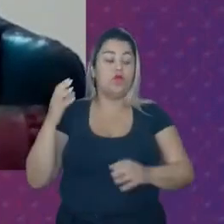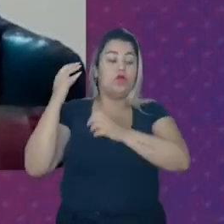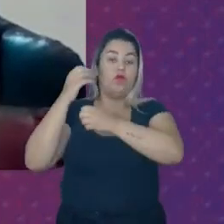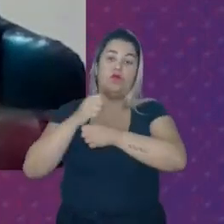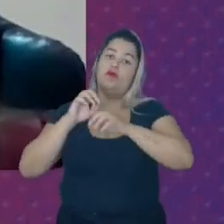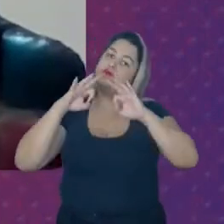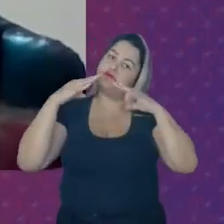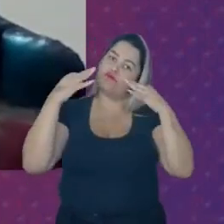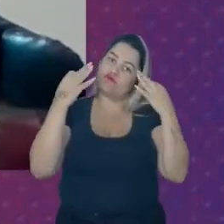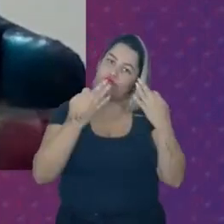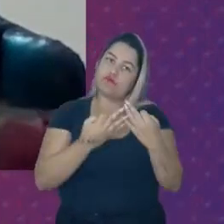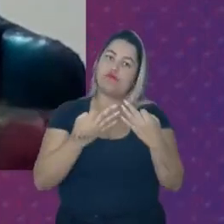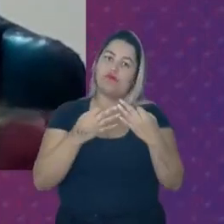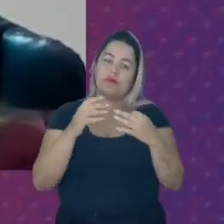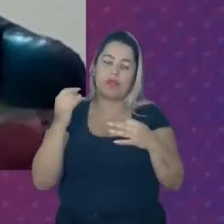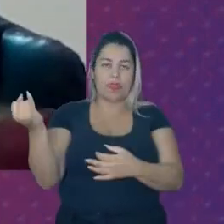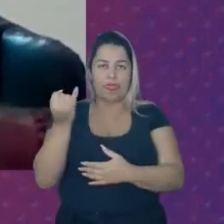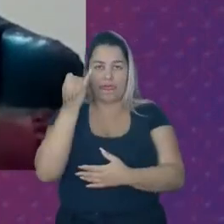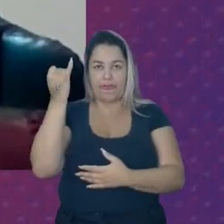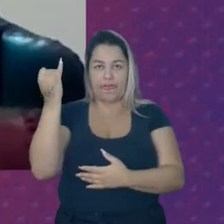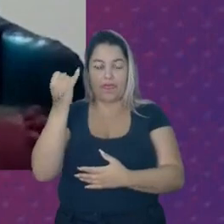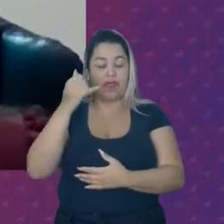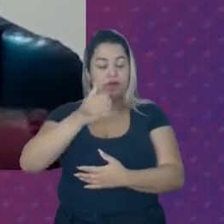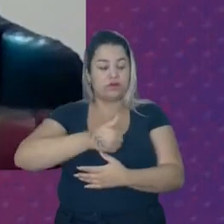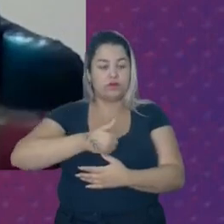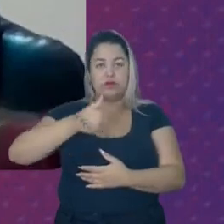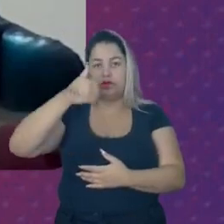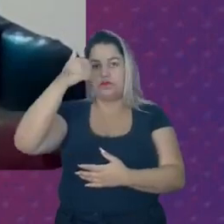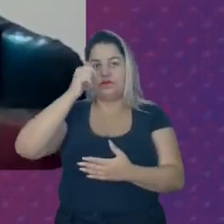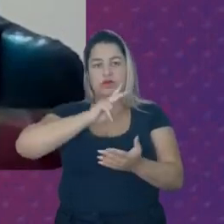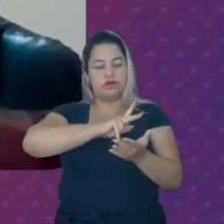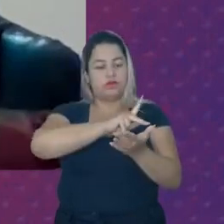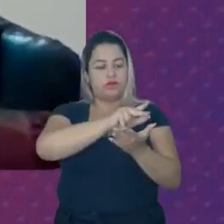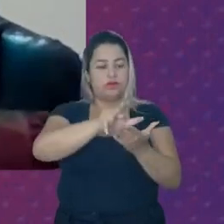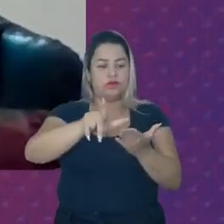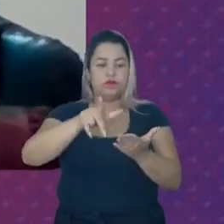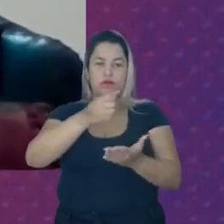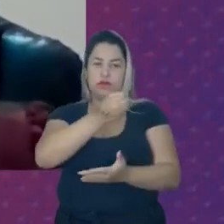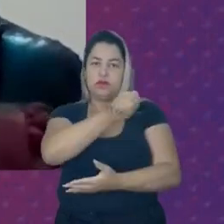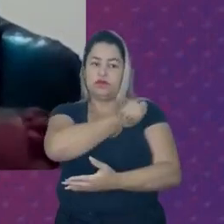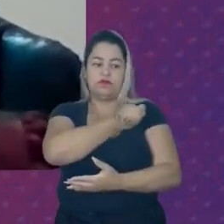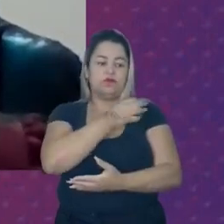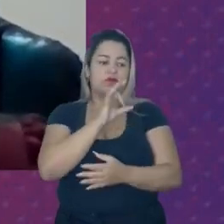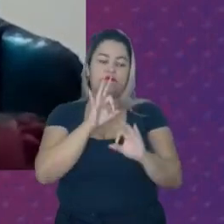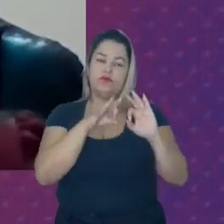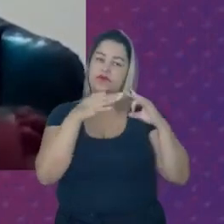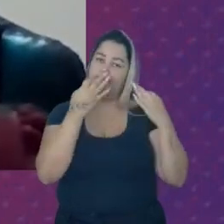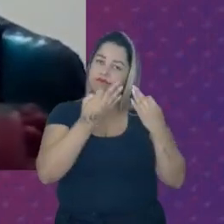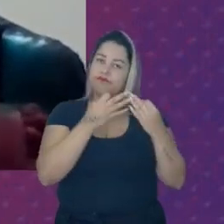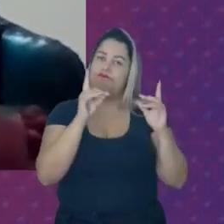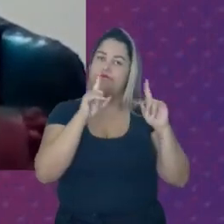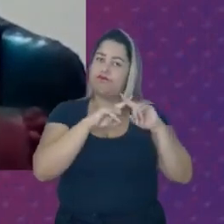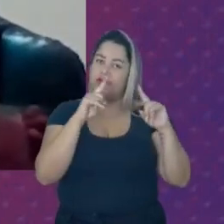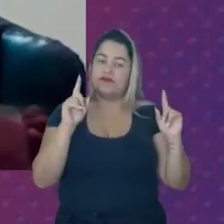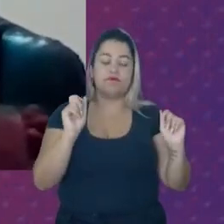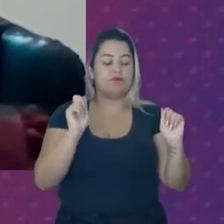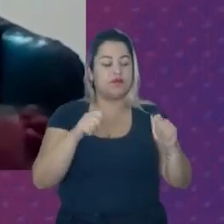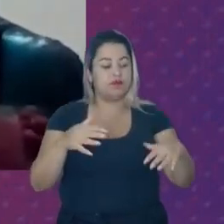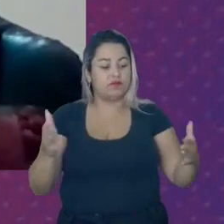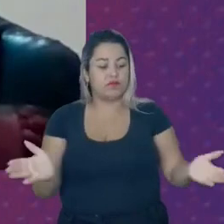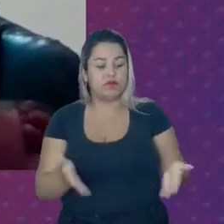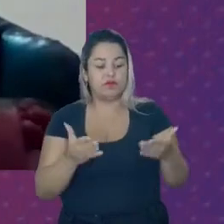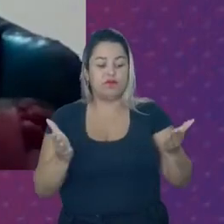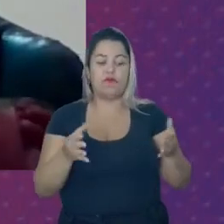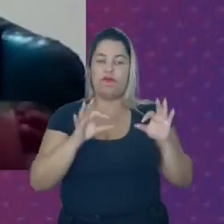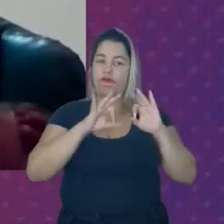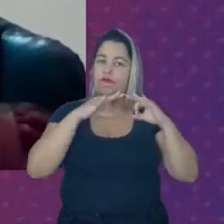ele é extremamente importante dentro da realidade de inúmeras famílias no meu município. Mas nós precisamos incentivar as